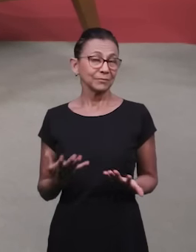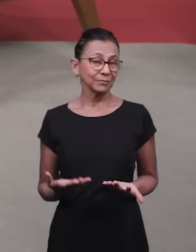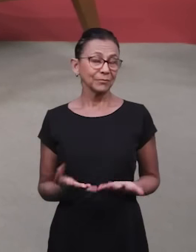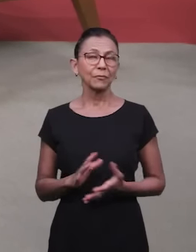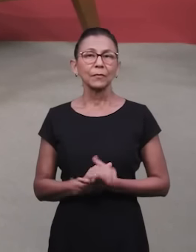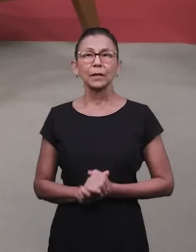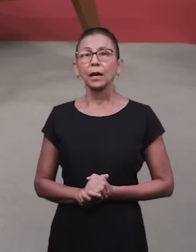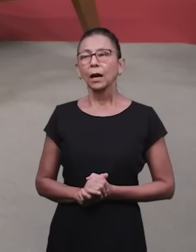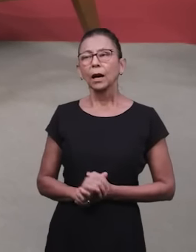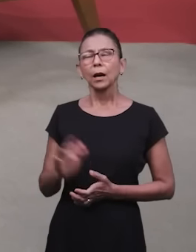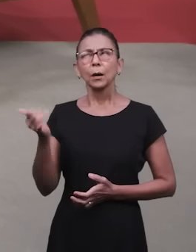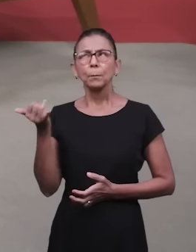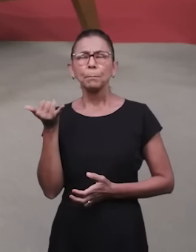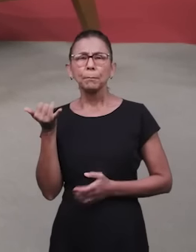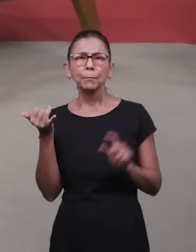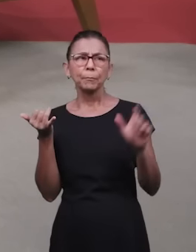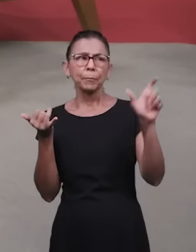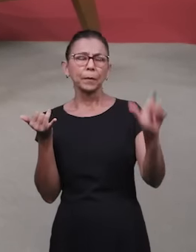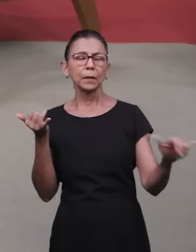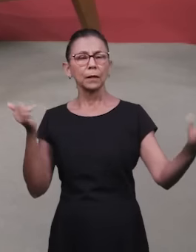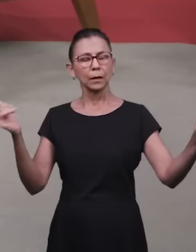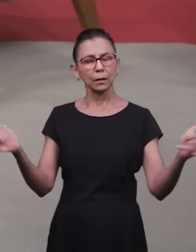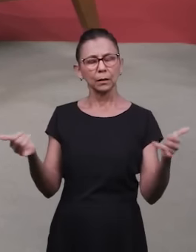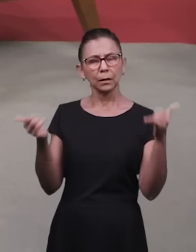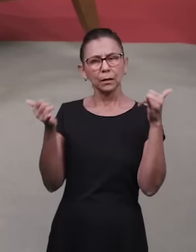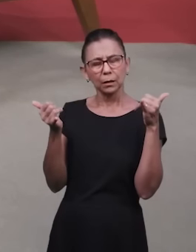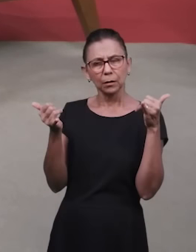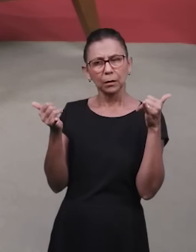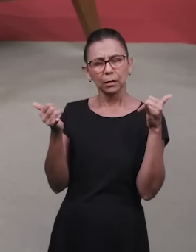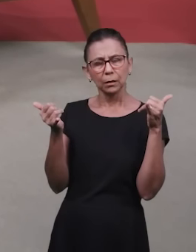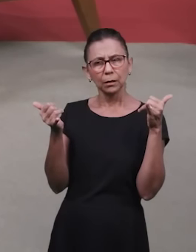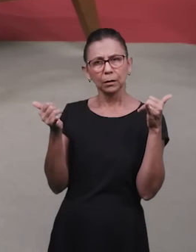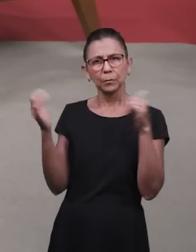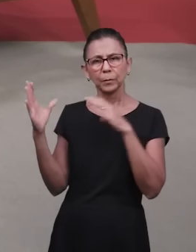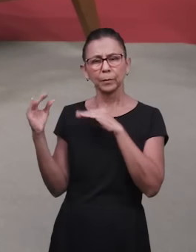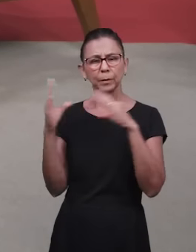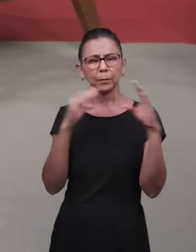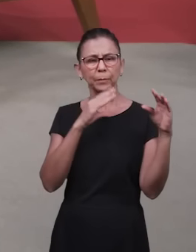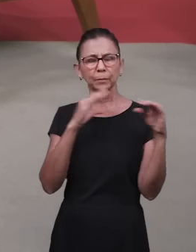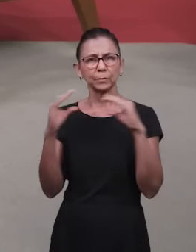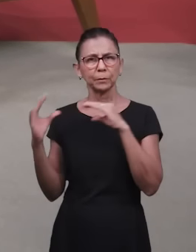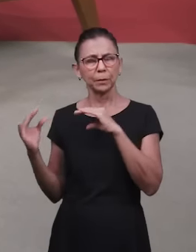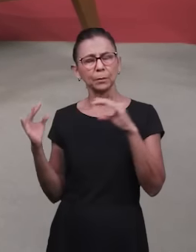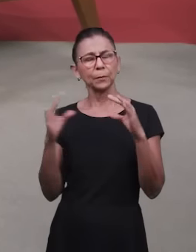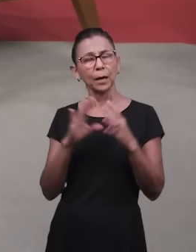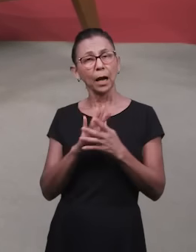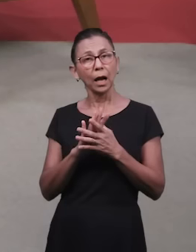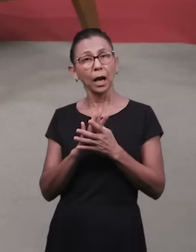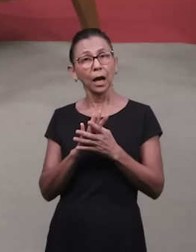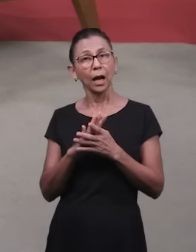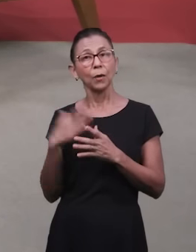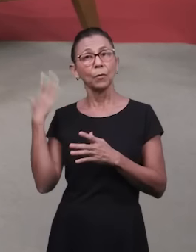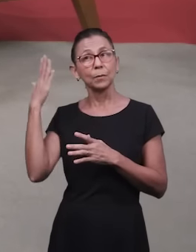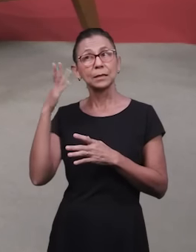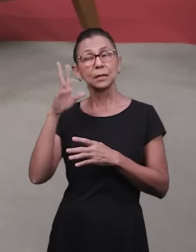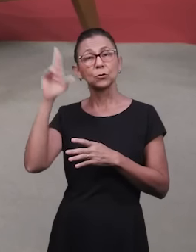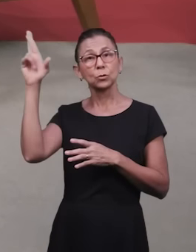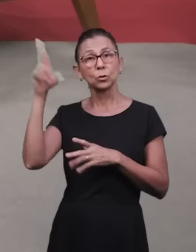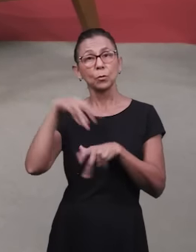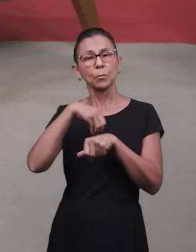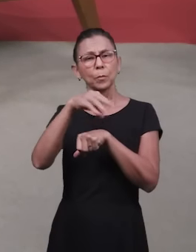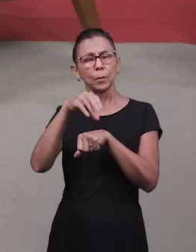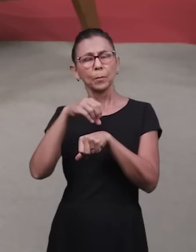0800-707-3076. Quando você ligar, do outro lado da linha alguém vai te atender, vai ouvir o que você tem a dizer, vai transmitir uma palavra do Senhor para a sua vida